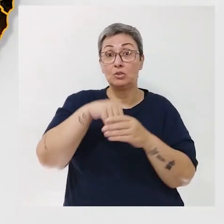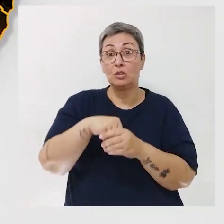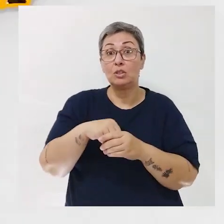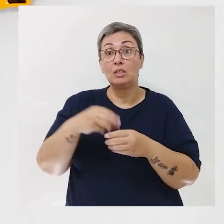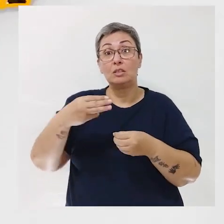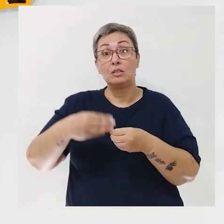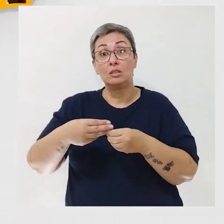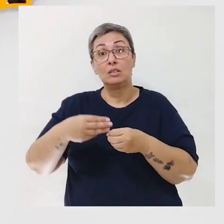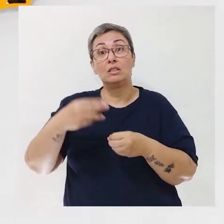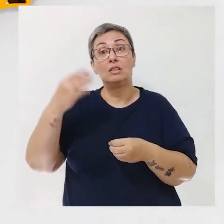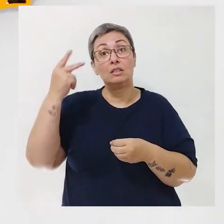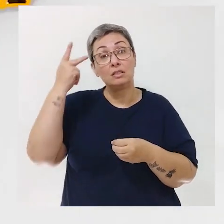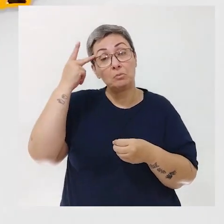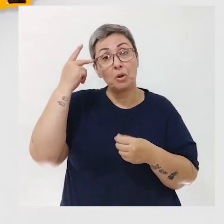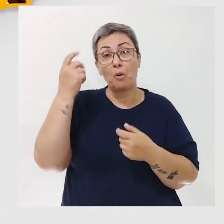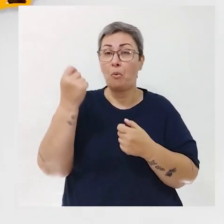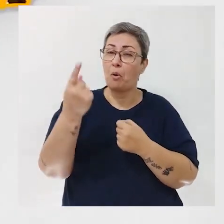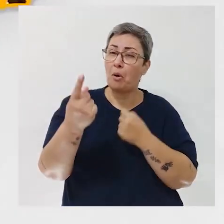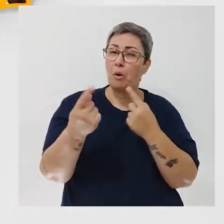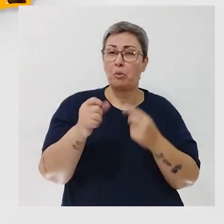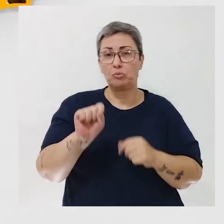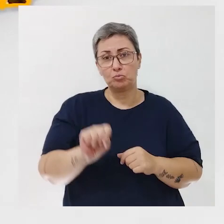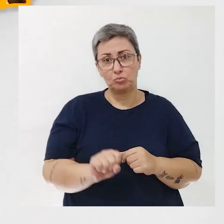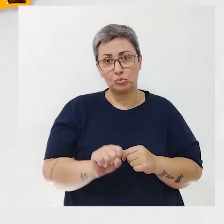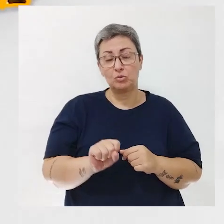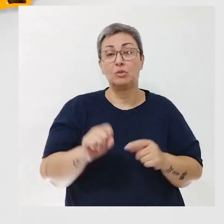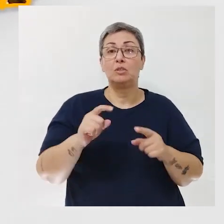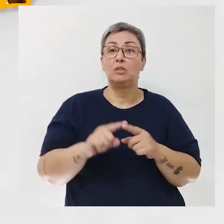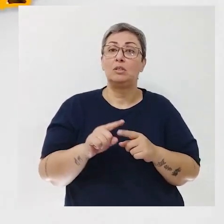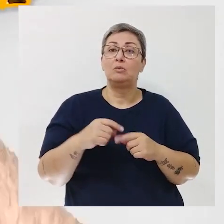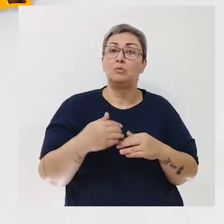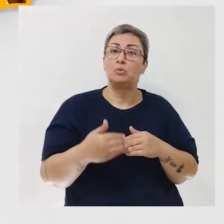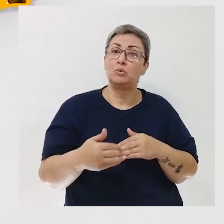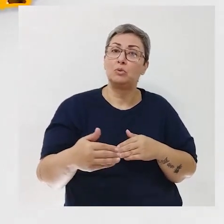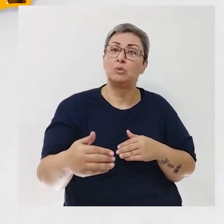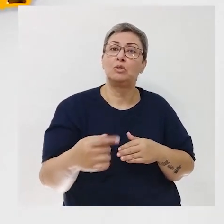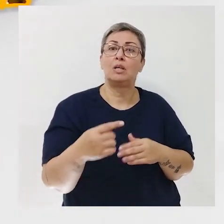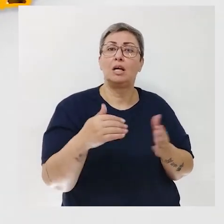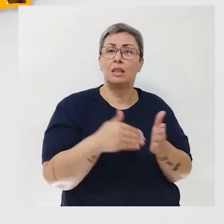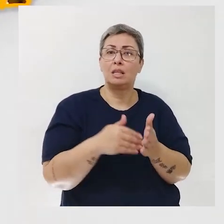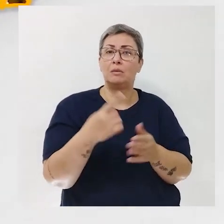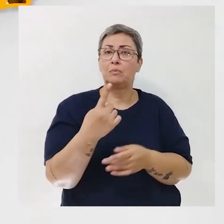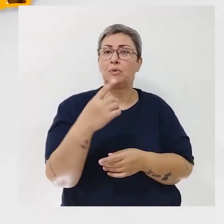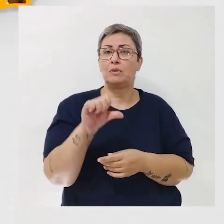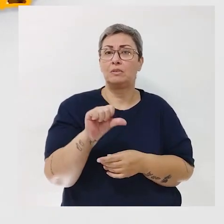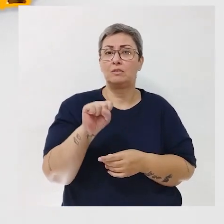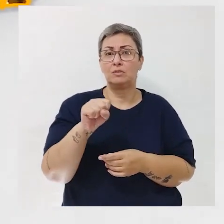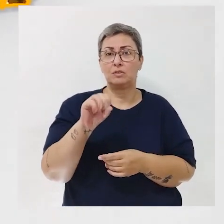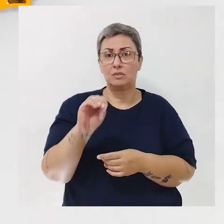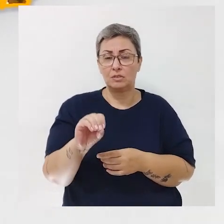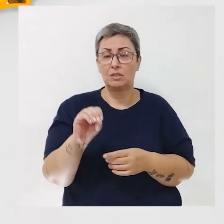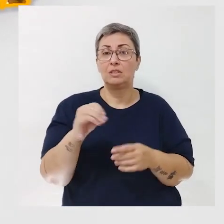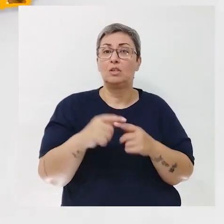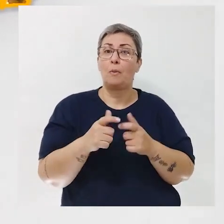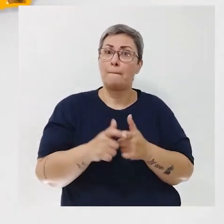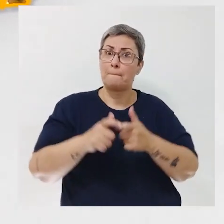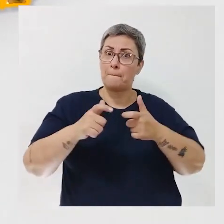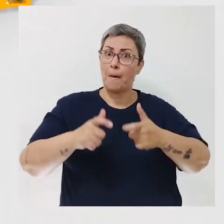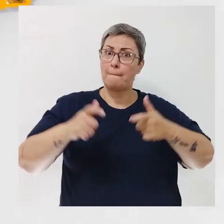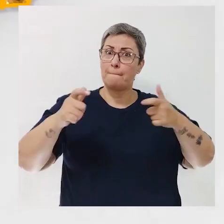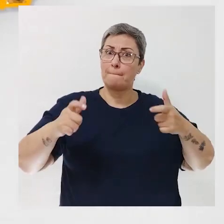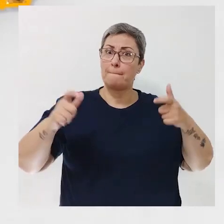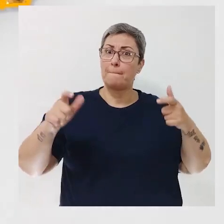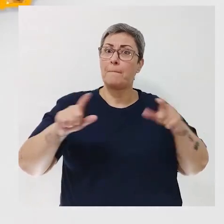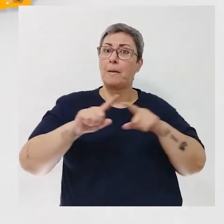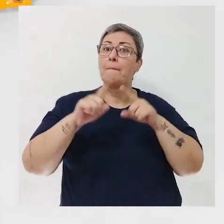nos municípios de São Paulo e em alguns do Sul. Nos anos seguintes, até 1980, houve